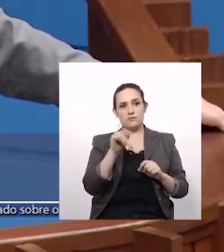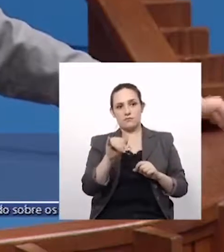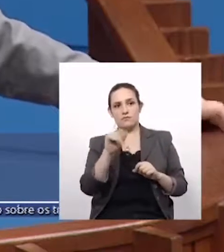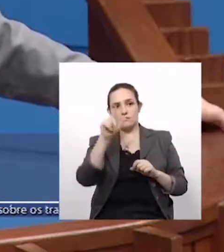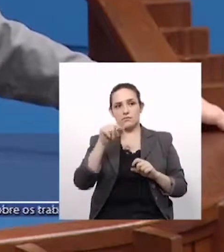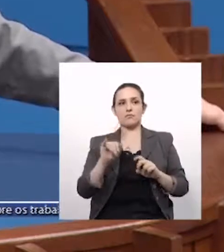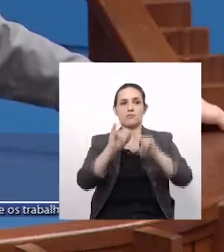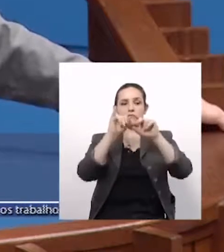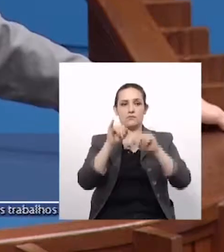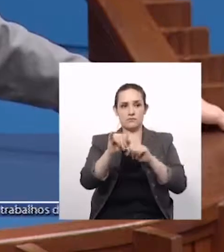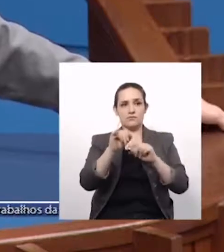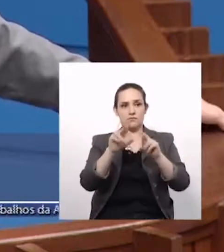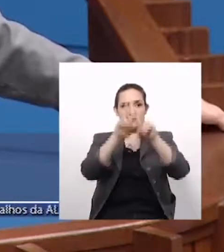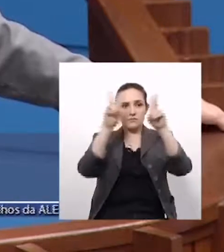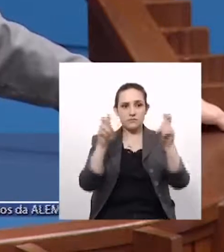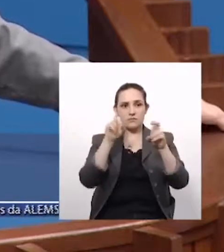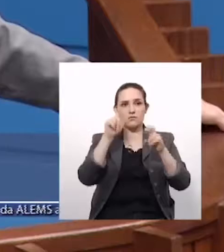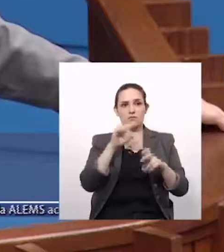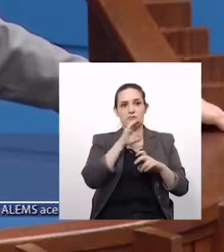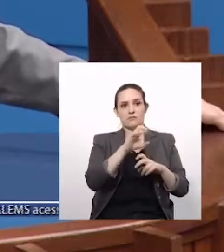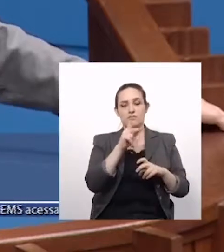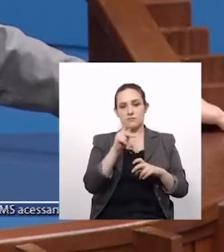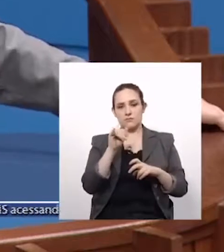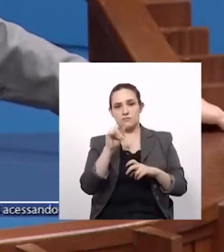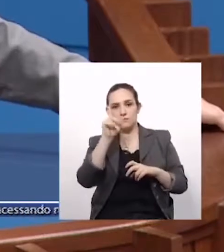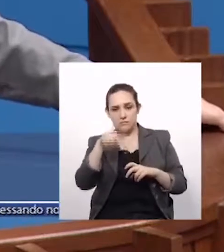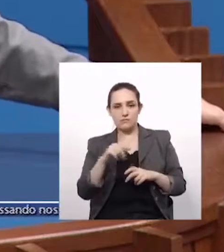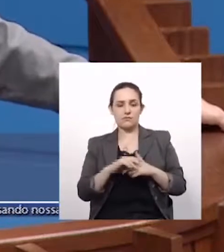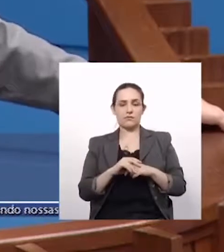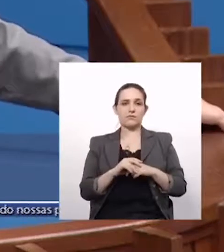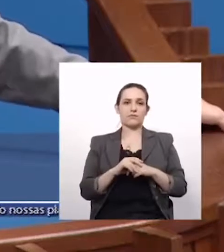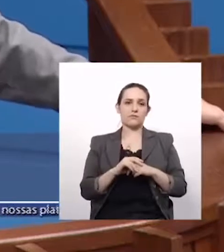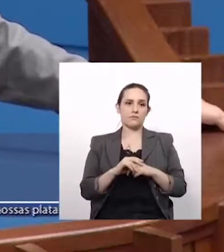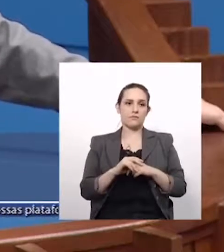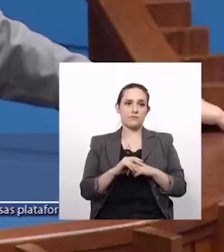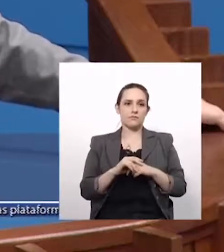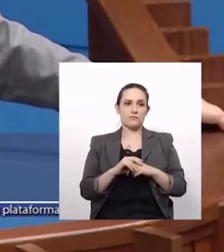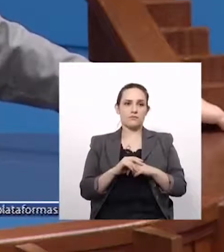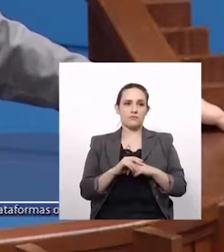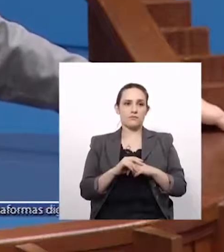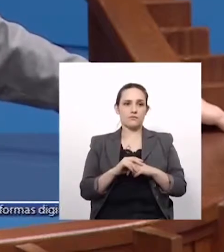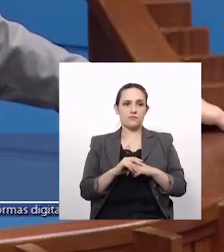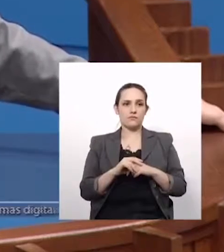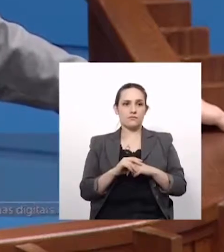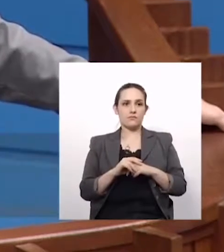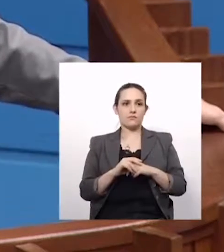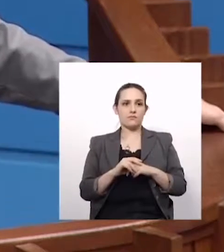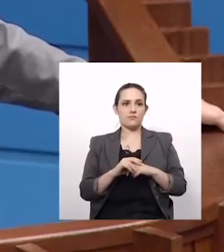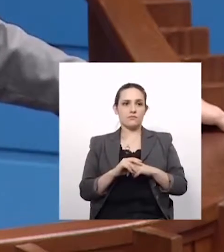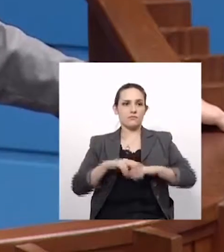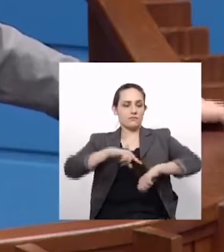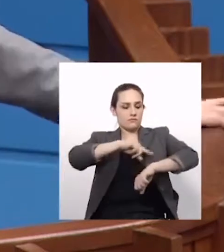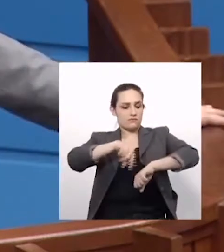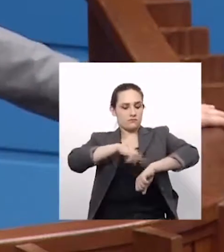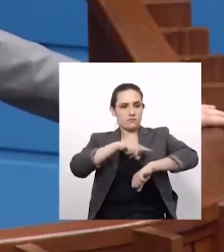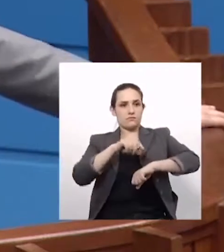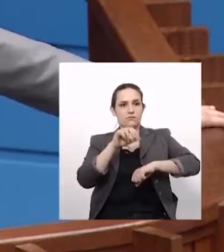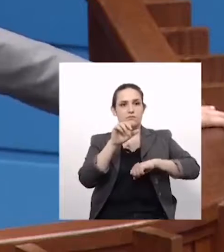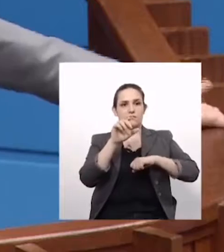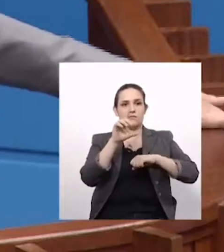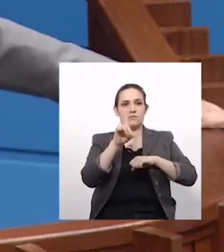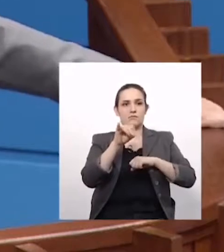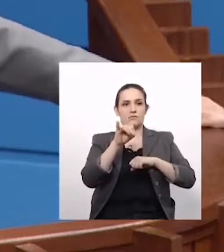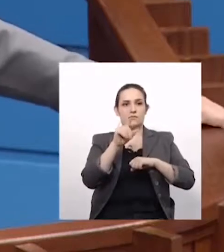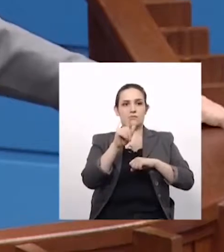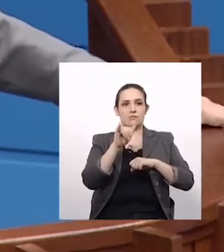o assunto da CPI está relacionado a relógios digitais, como é o caso de